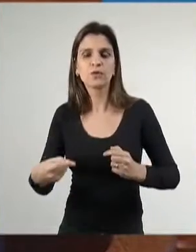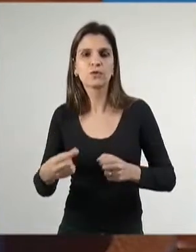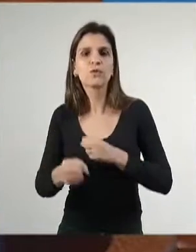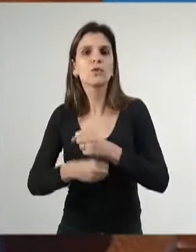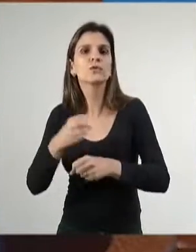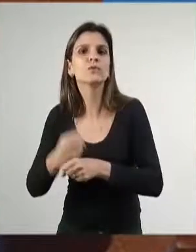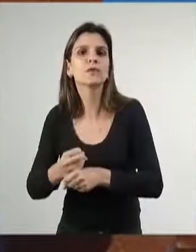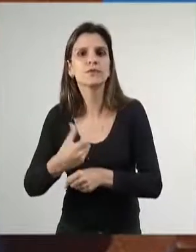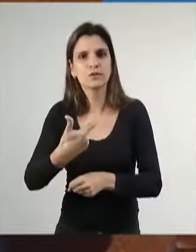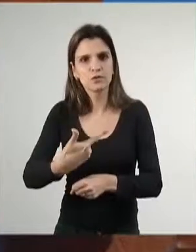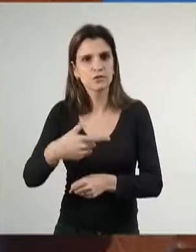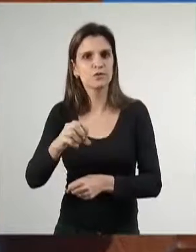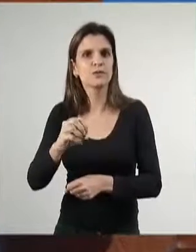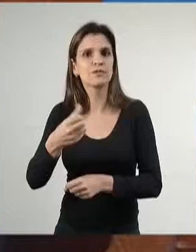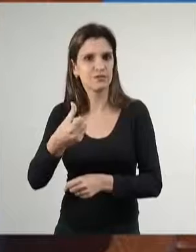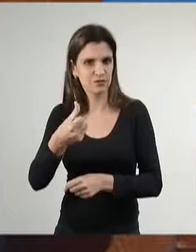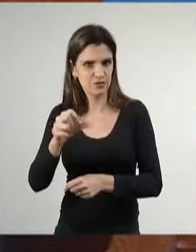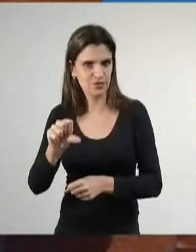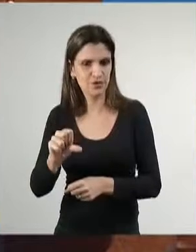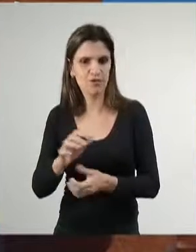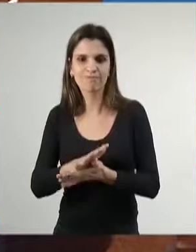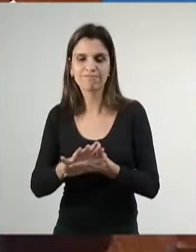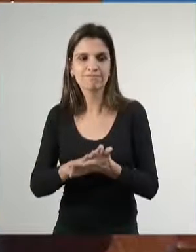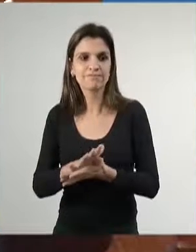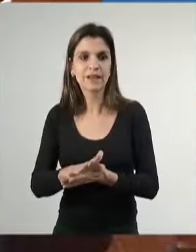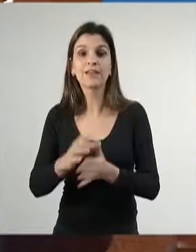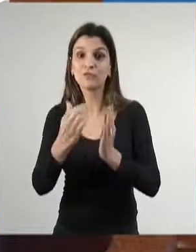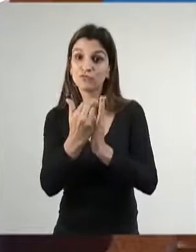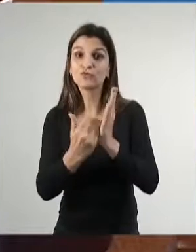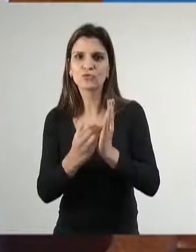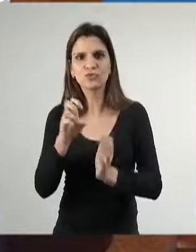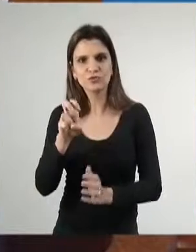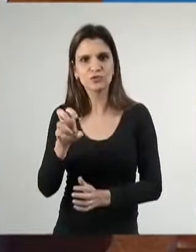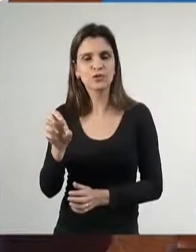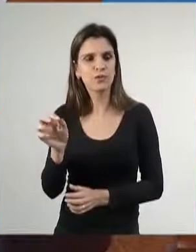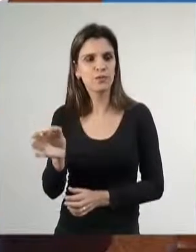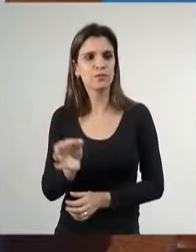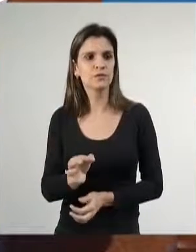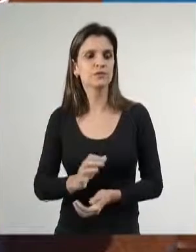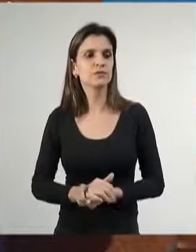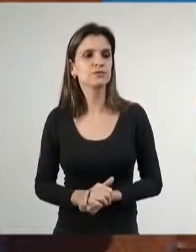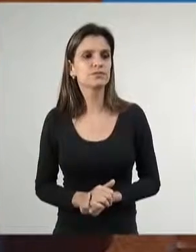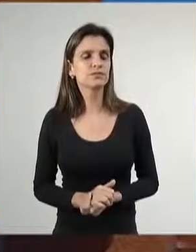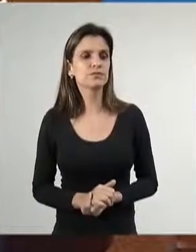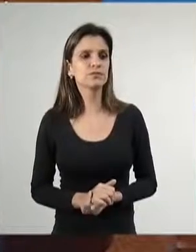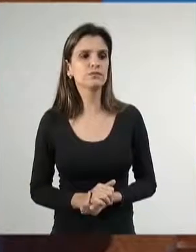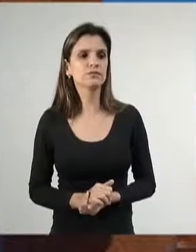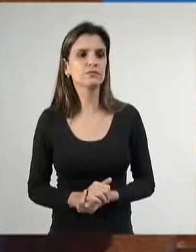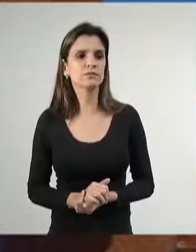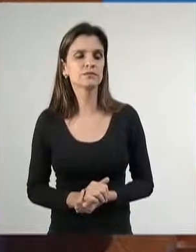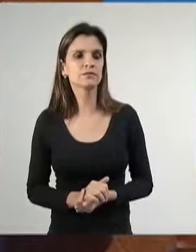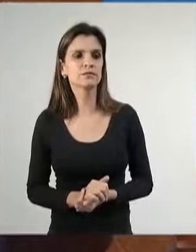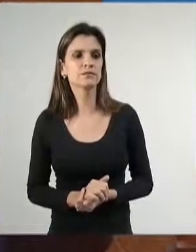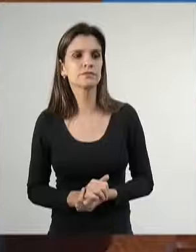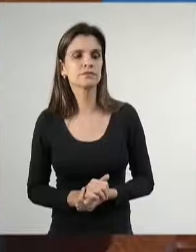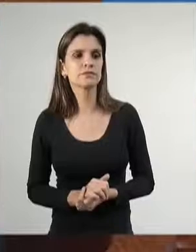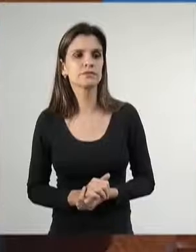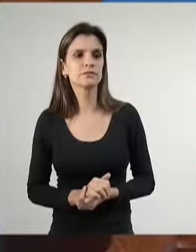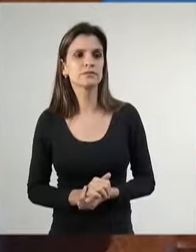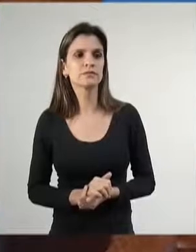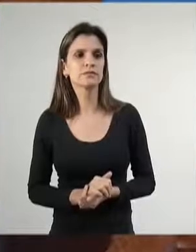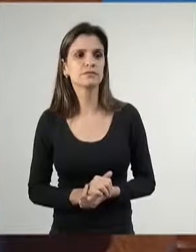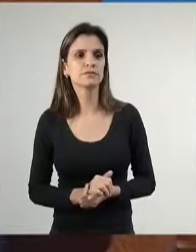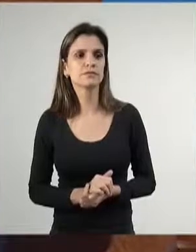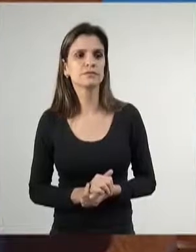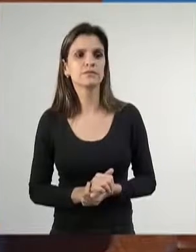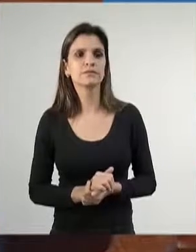2018. O inciso 2, 10% no caso de o condutor proprietário do veículo não ter cometido infração de trânsito nos 2